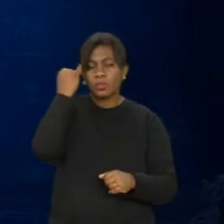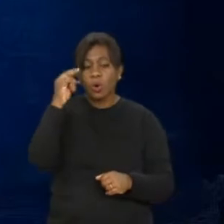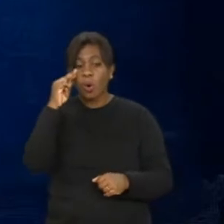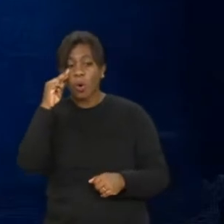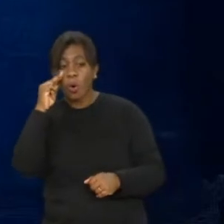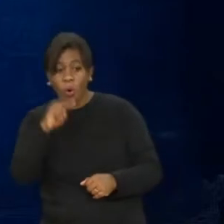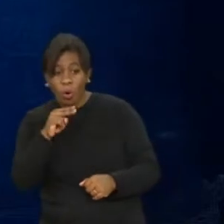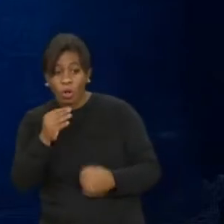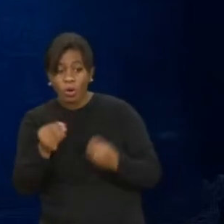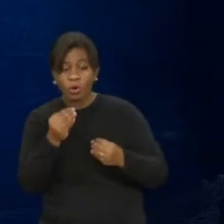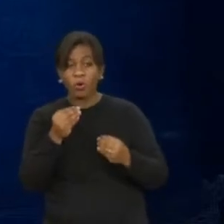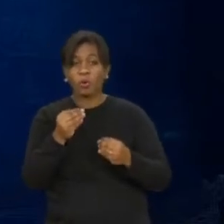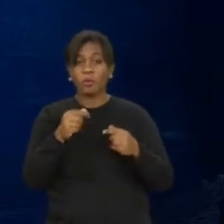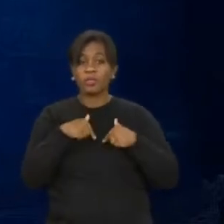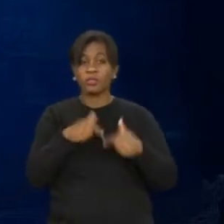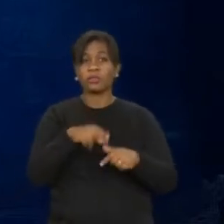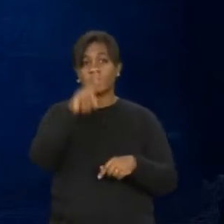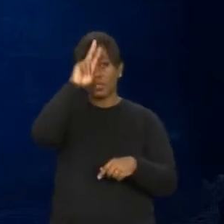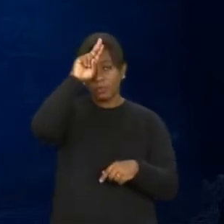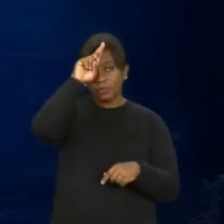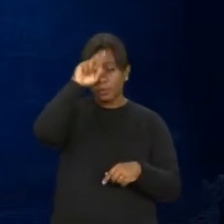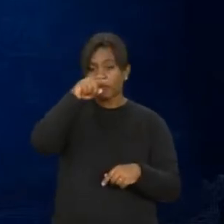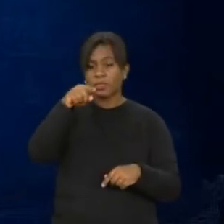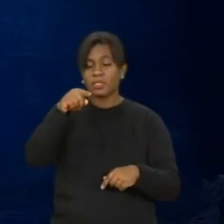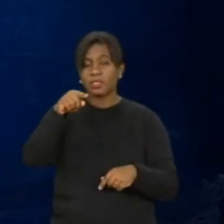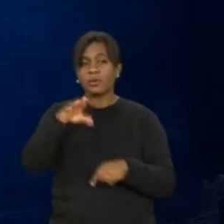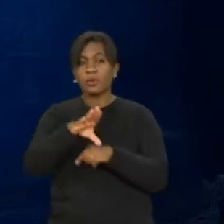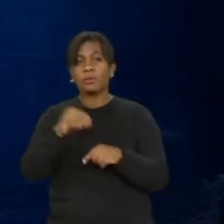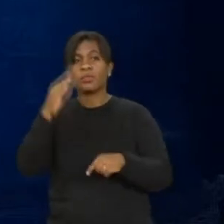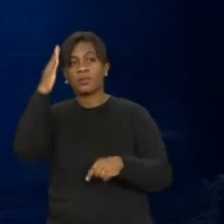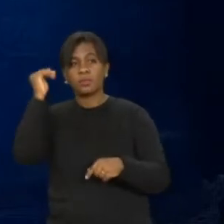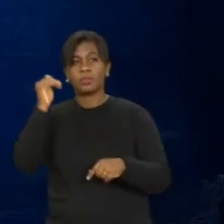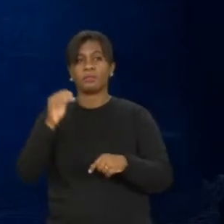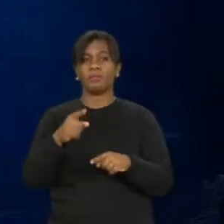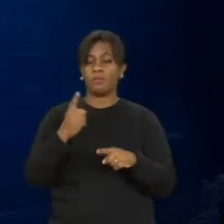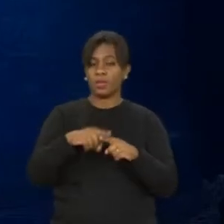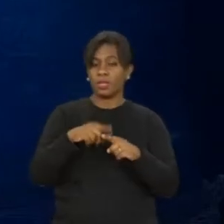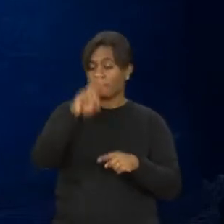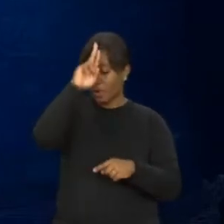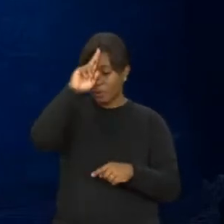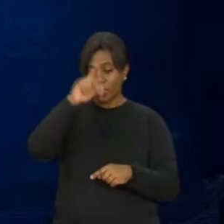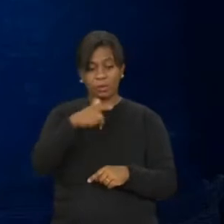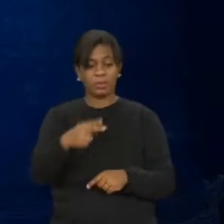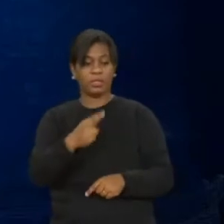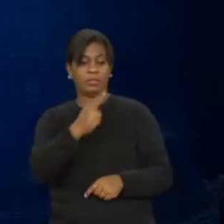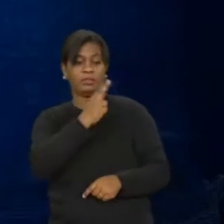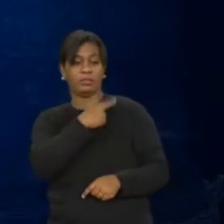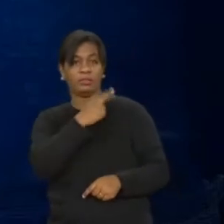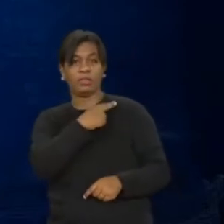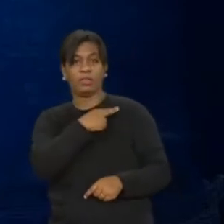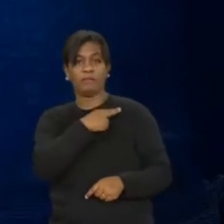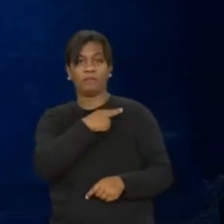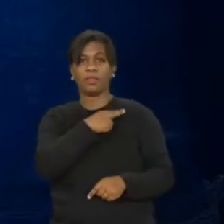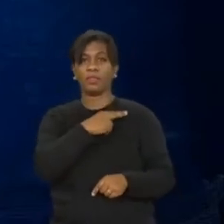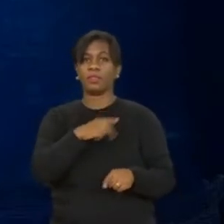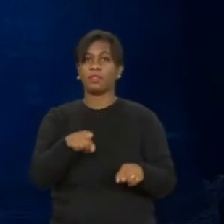sábio, pois ela, não tendo chefe, nem guarda, nem